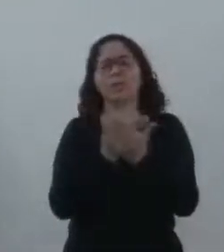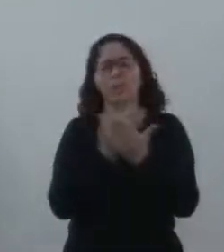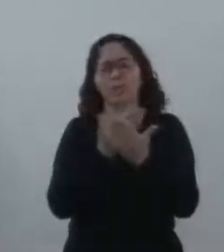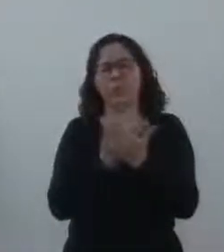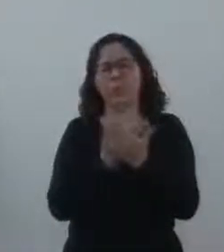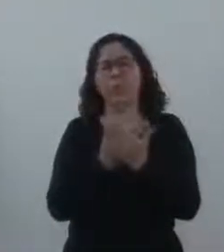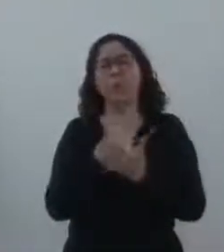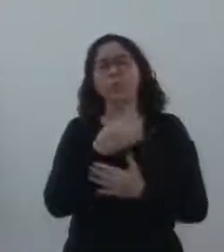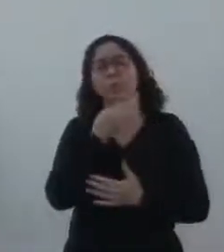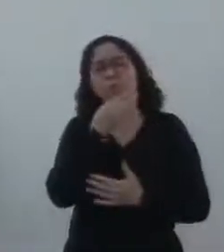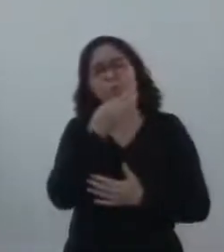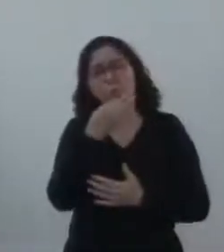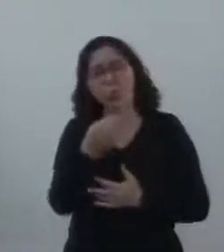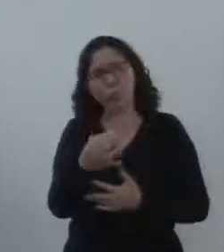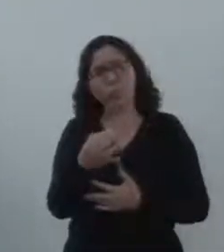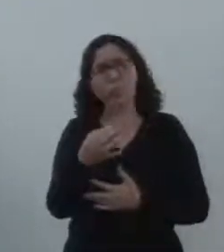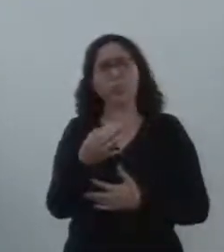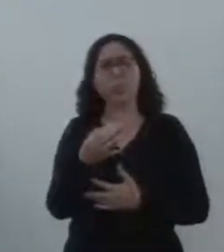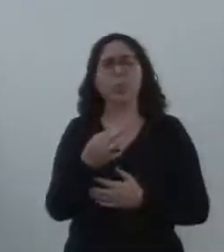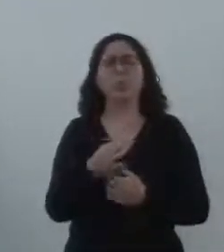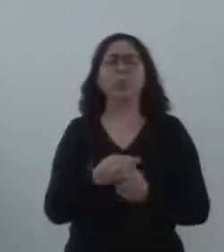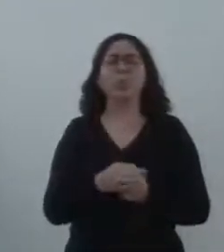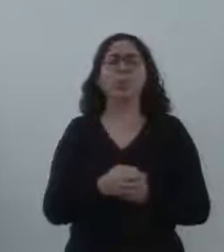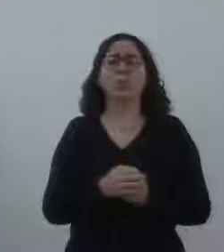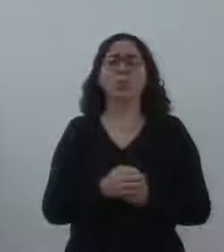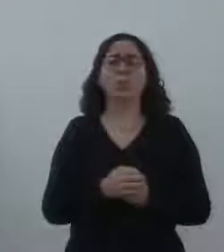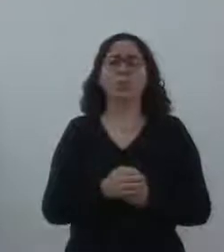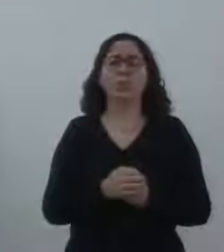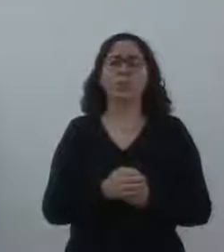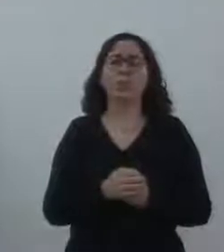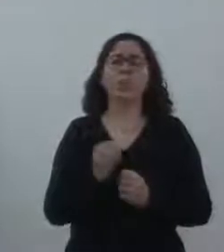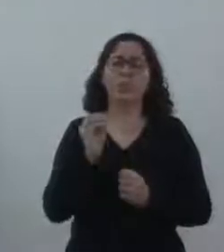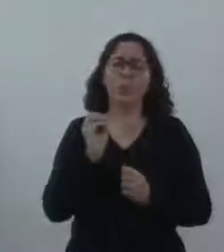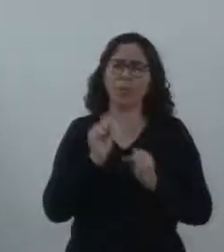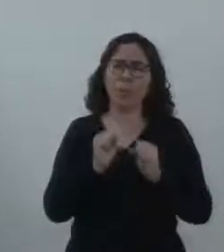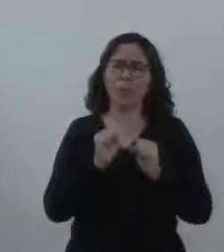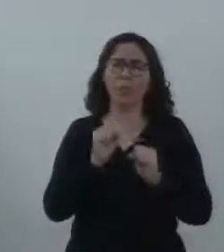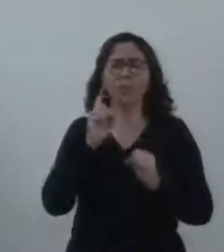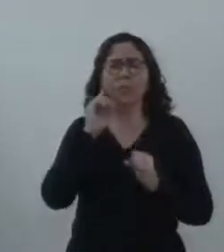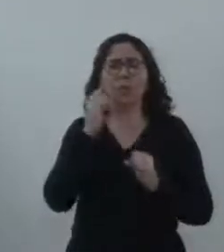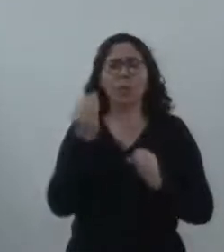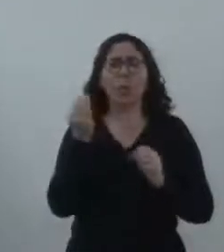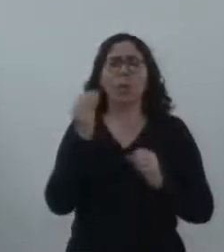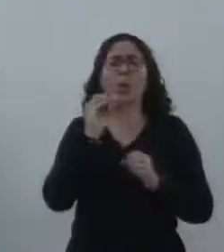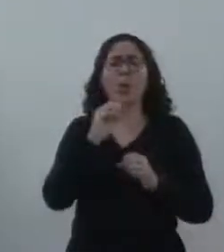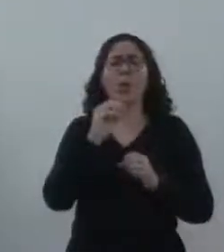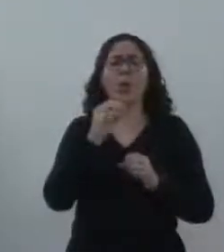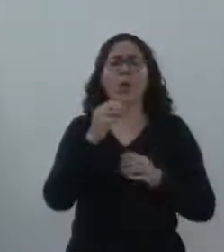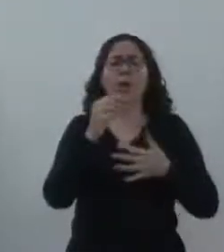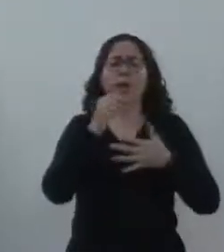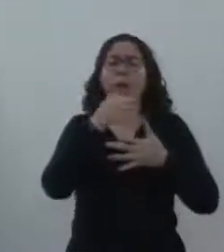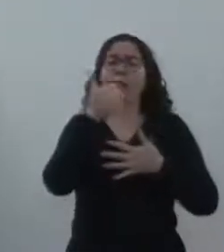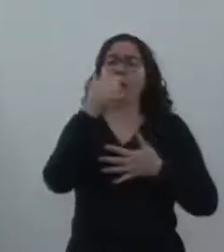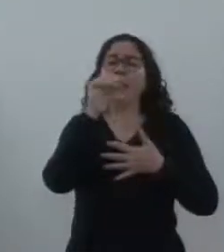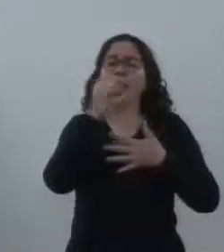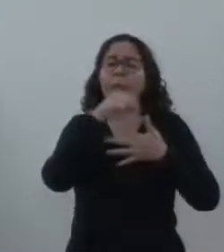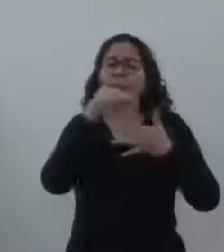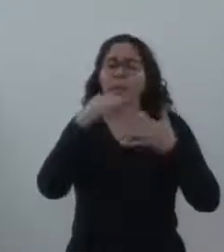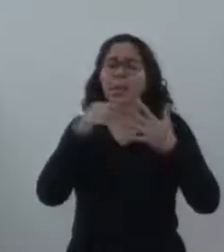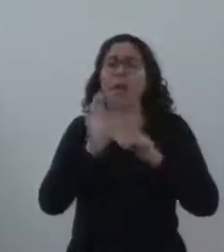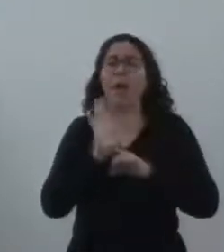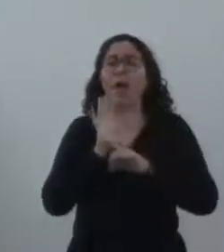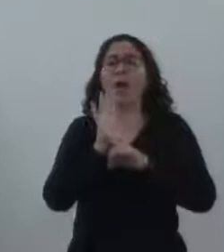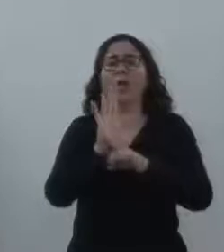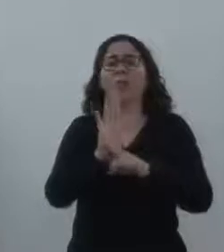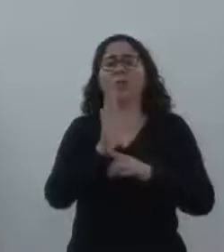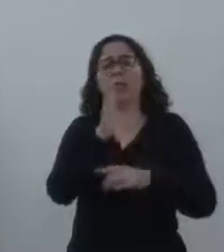das sugestões, eu trouxe aqui, que a gente poderia sugerir, colocar 10 maneiras para contribuir, por exemplo, com